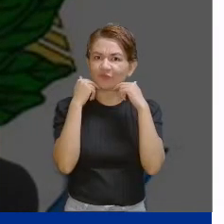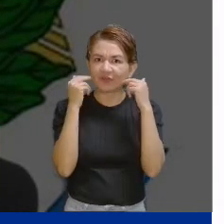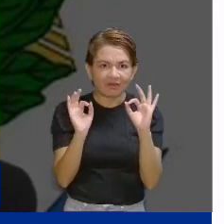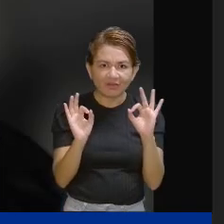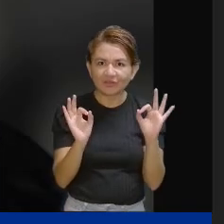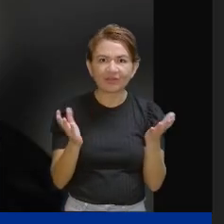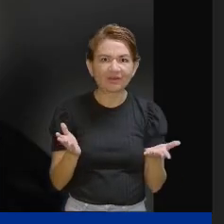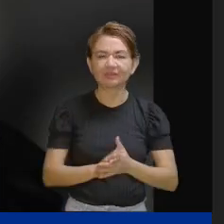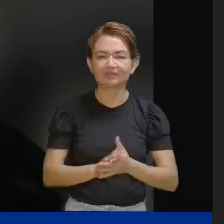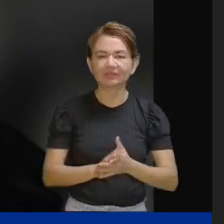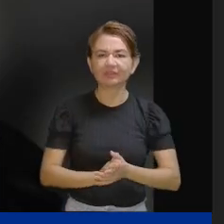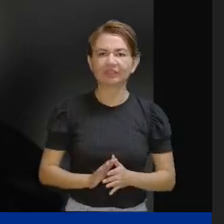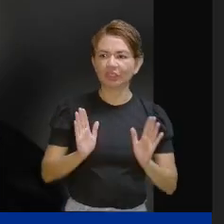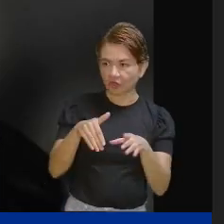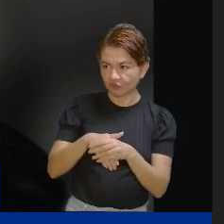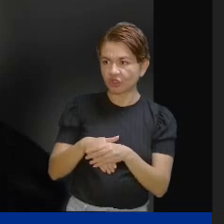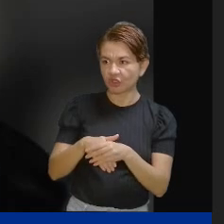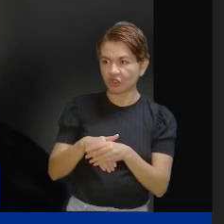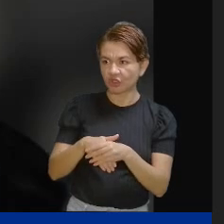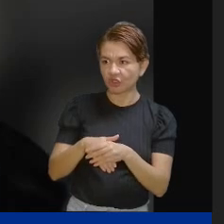Já votou, excelência?